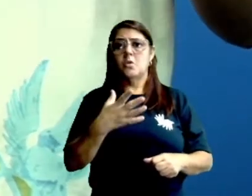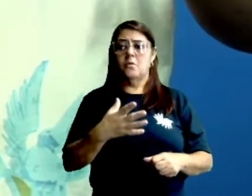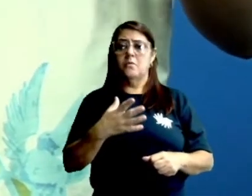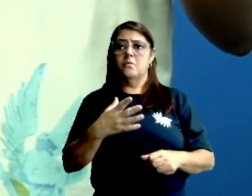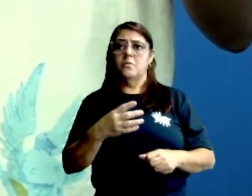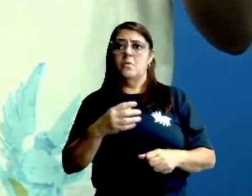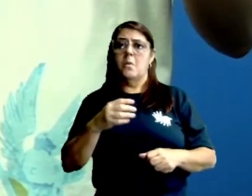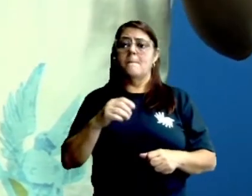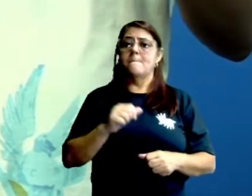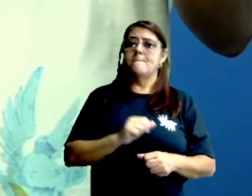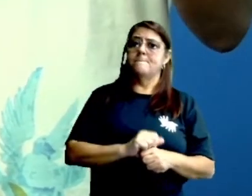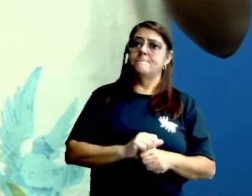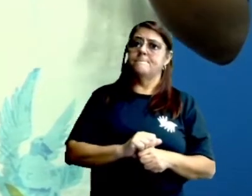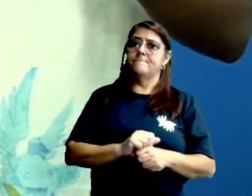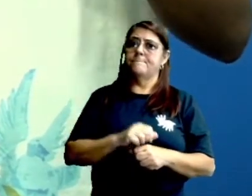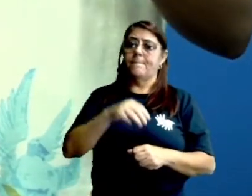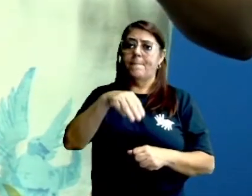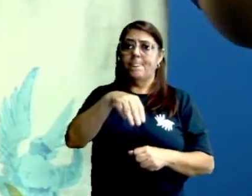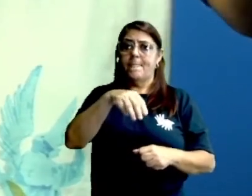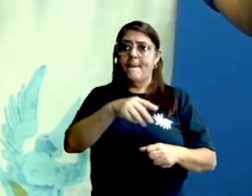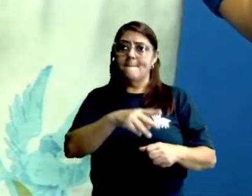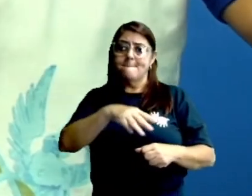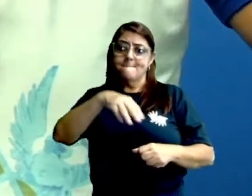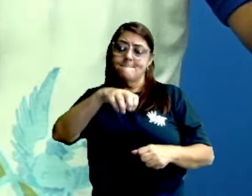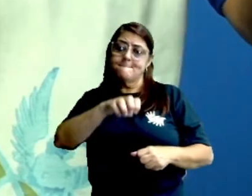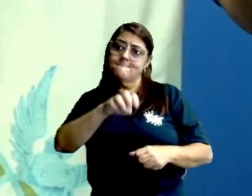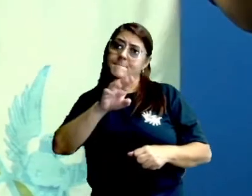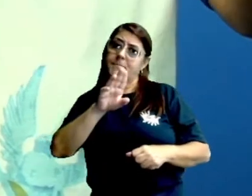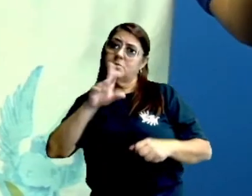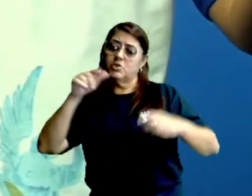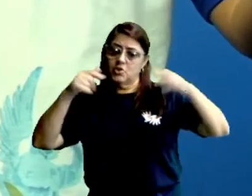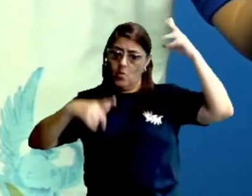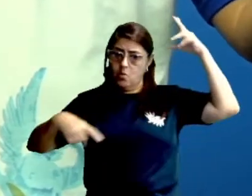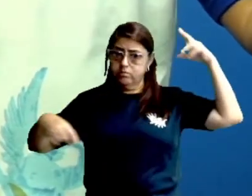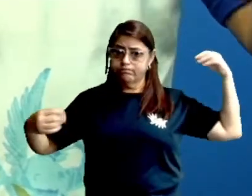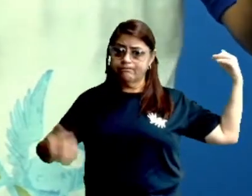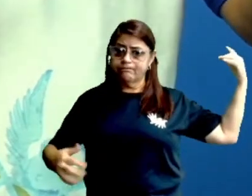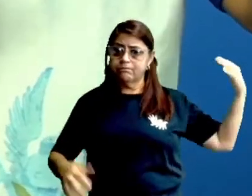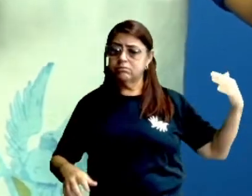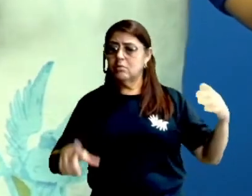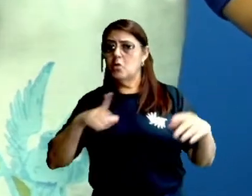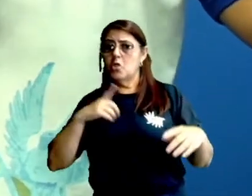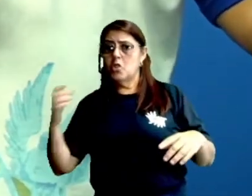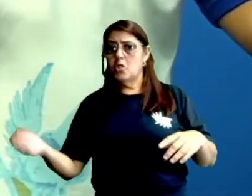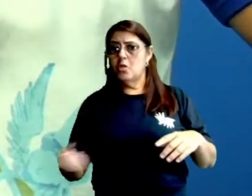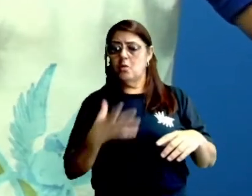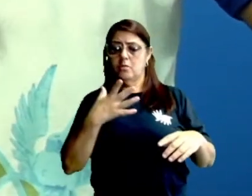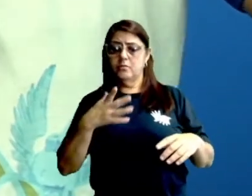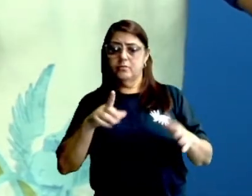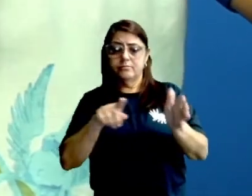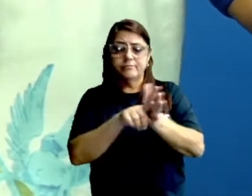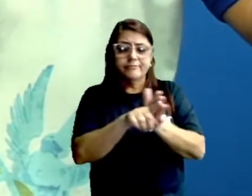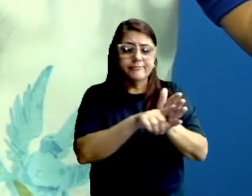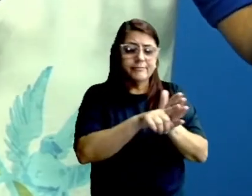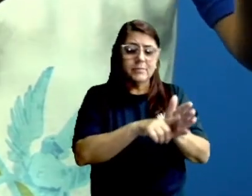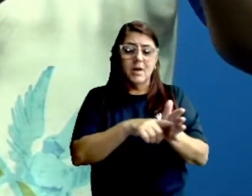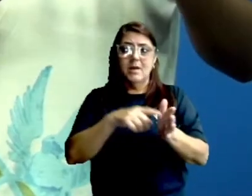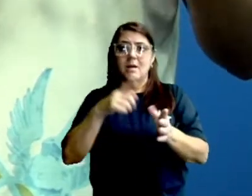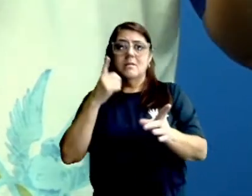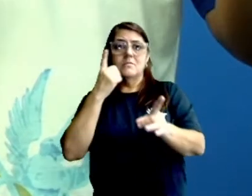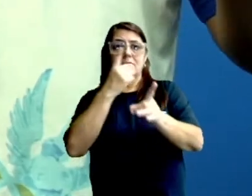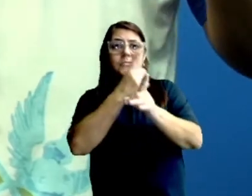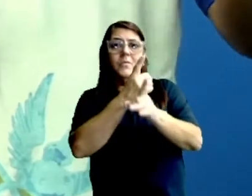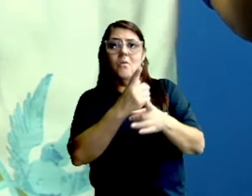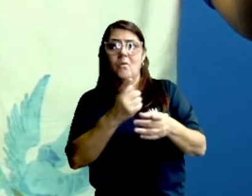sítio arqueológico aí de Clovis, e tem esse nome porque é o arqueólogo, o pesquisador que descobre esses